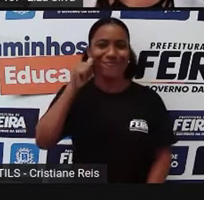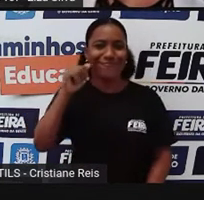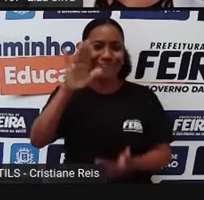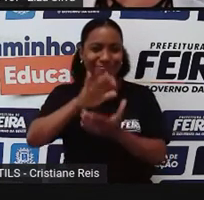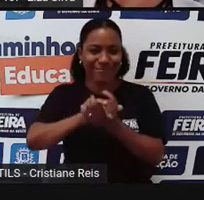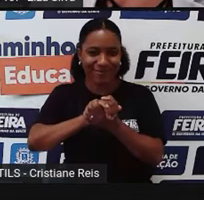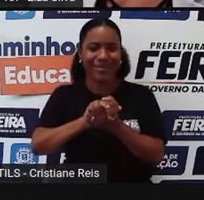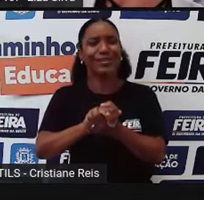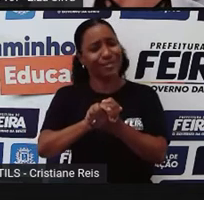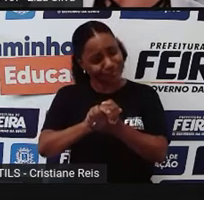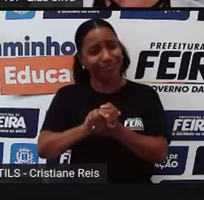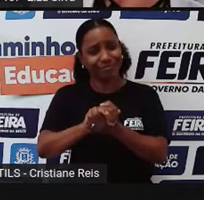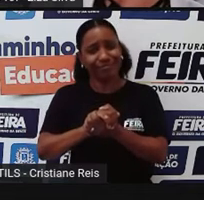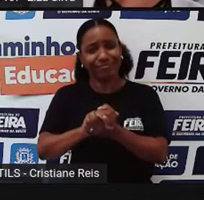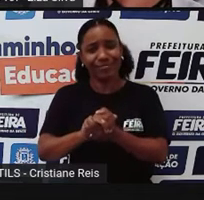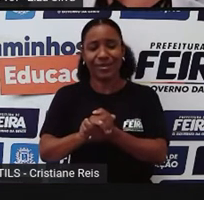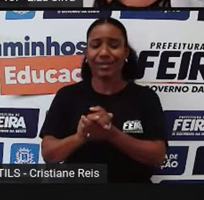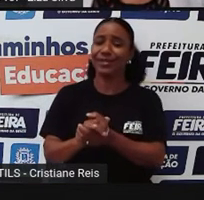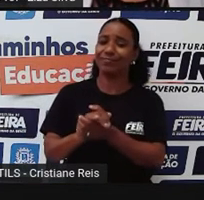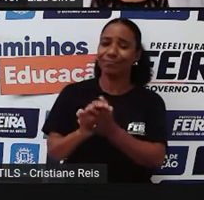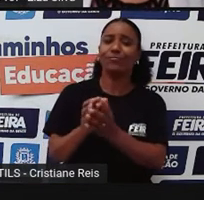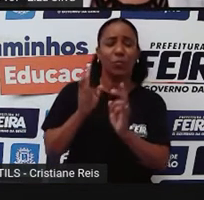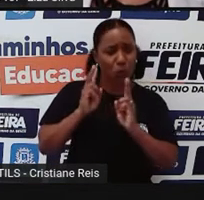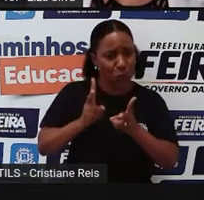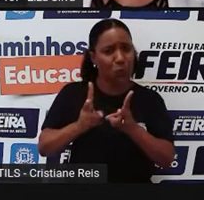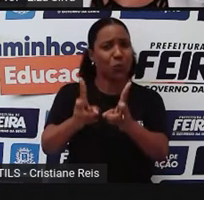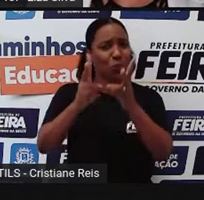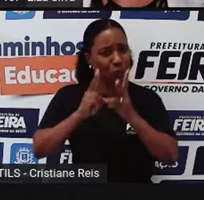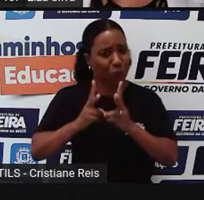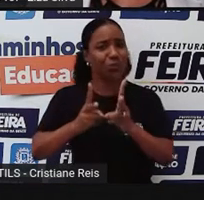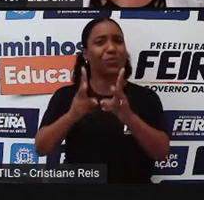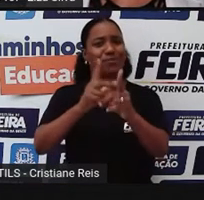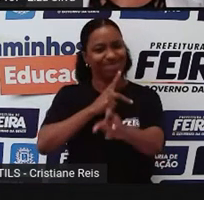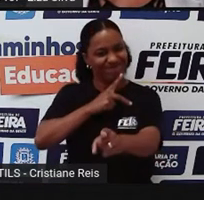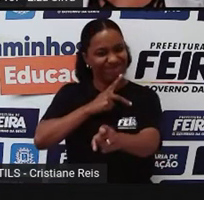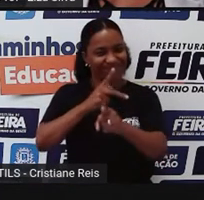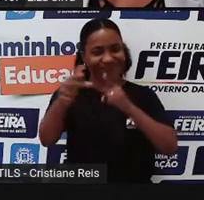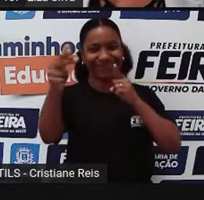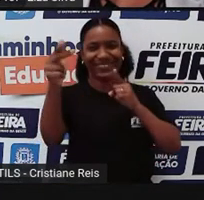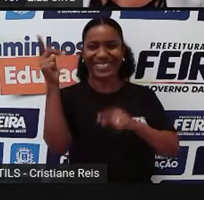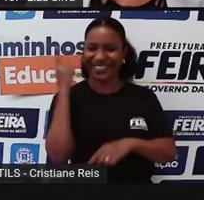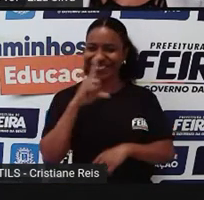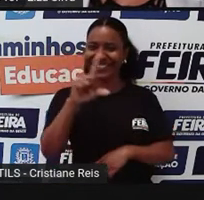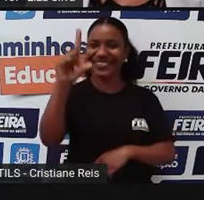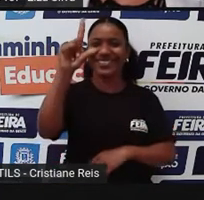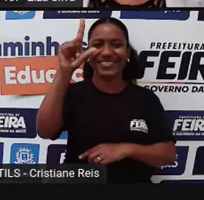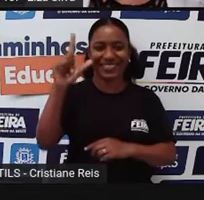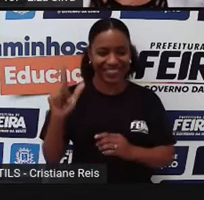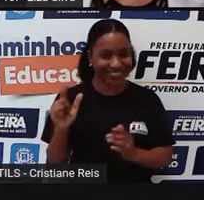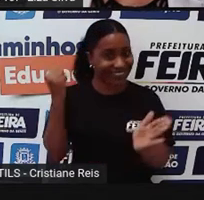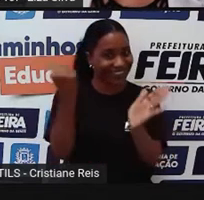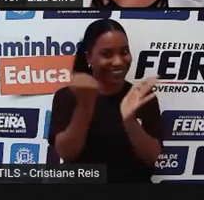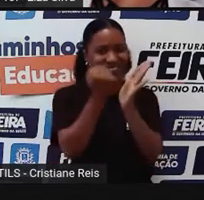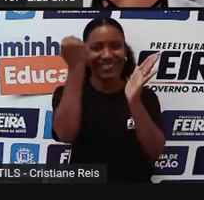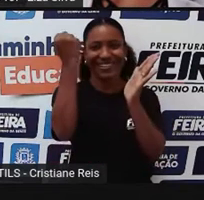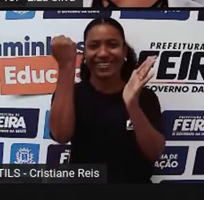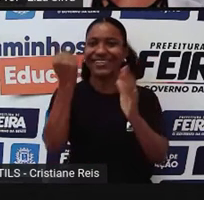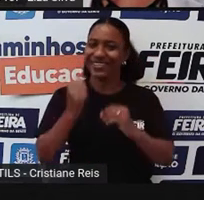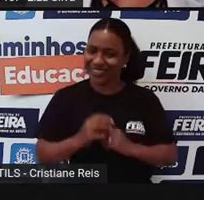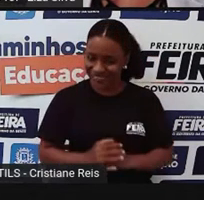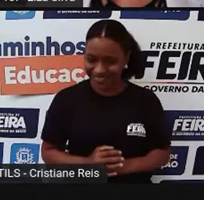persistir até que eles conseguem vencer o International cheese championship o campeonato